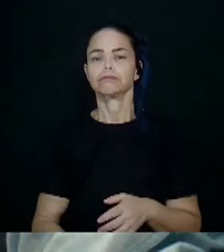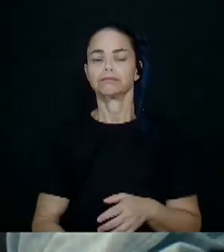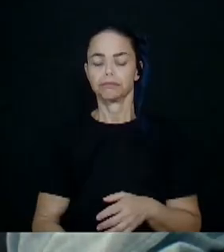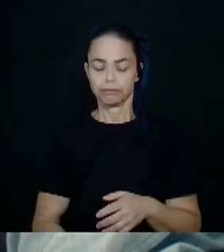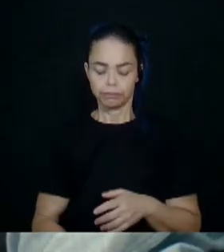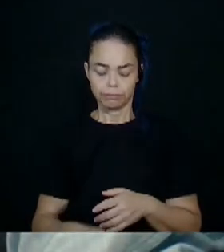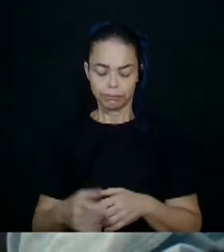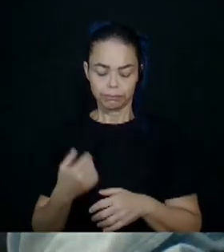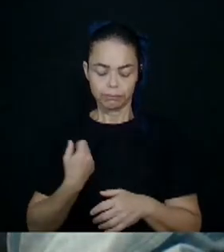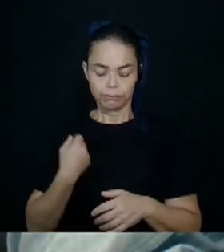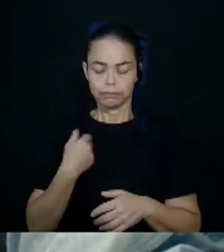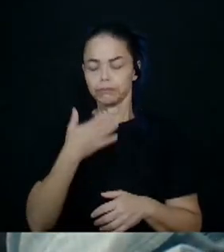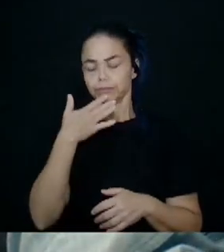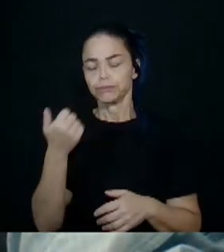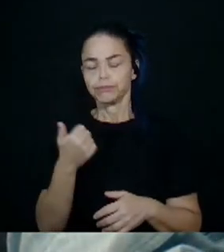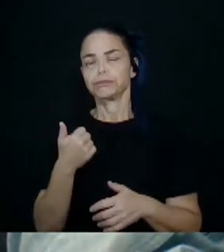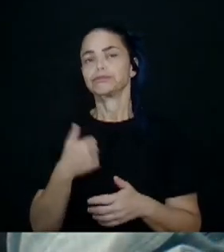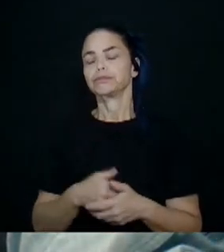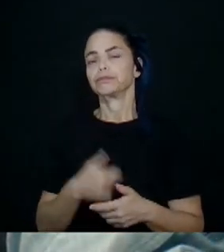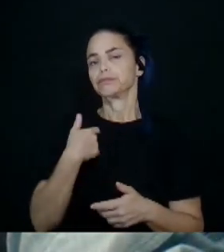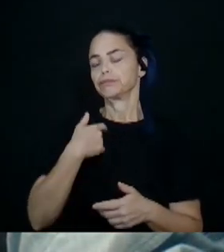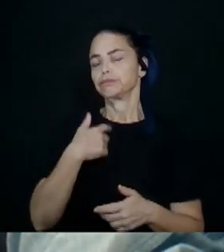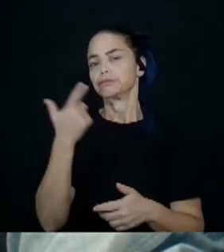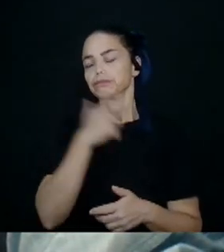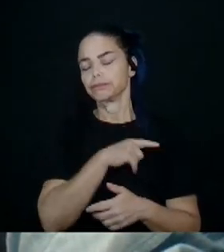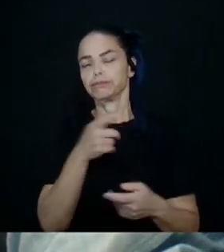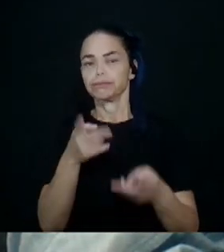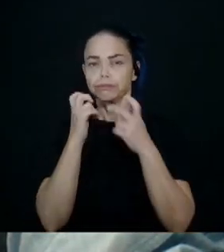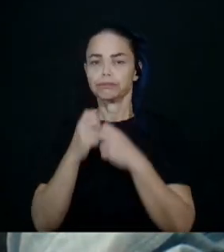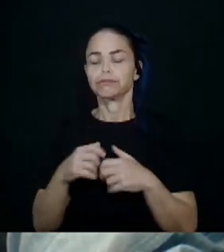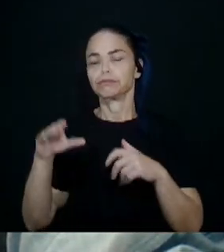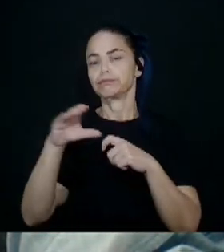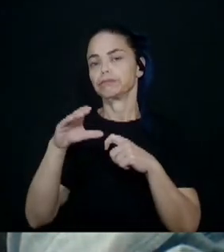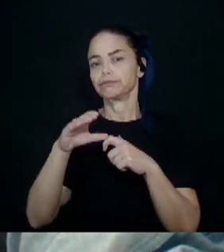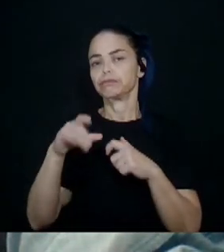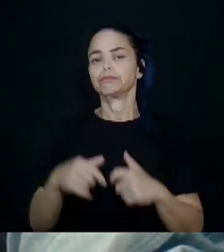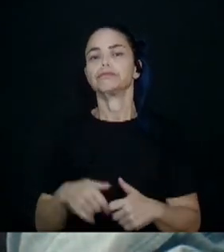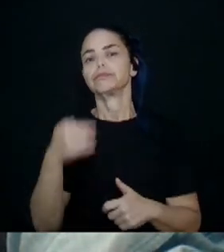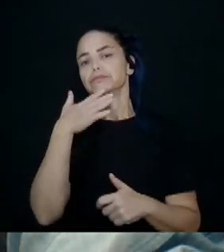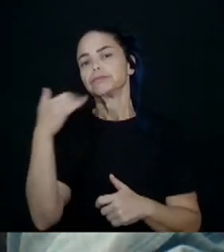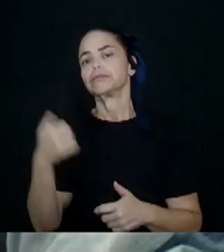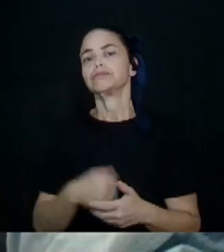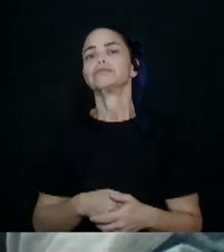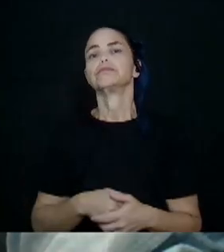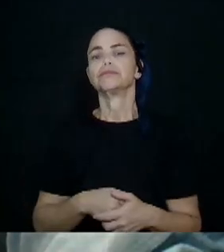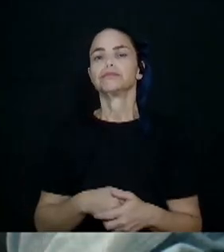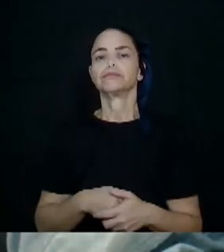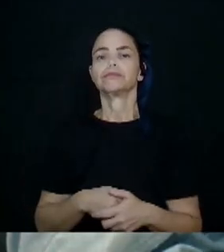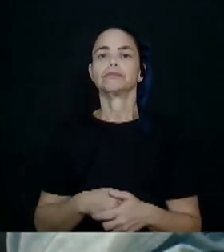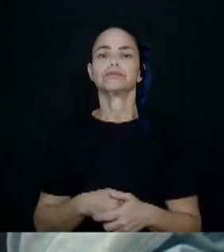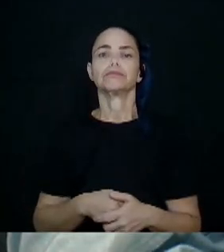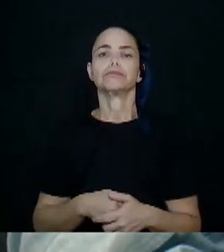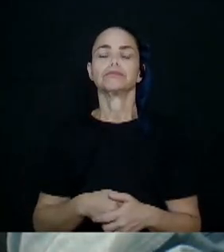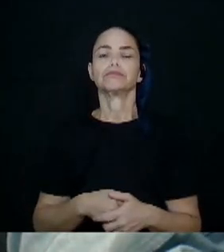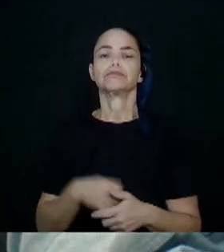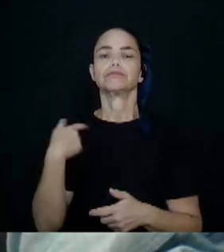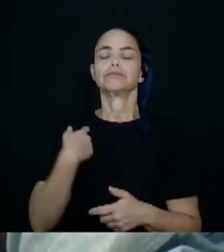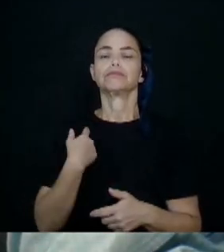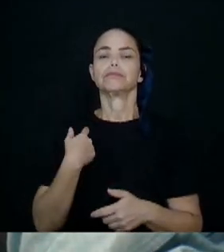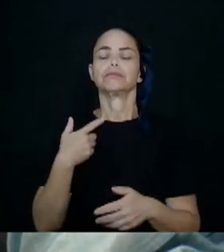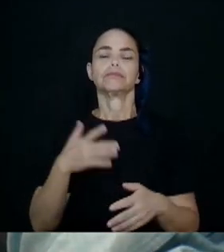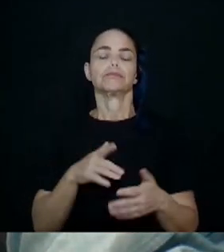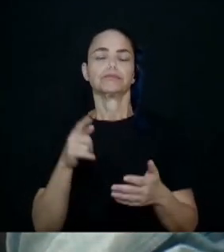vai melhorar muito, né? Eu já consigo enxergar na clínica que isso já está melhorando. Então, acesso, procura,